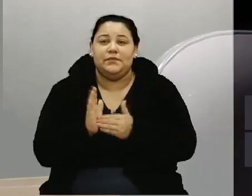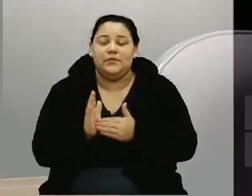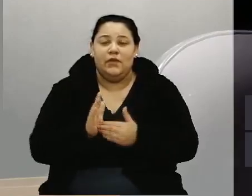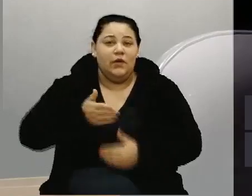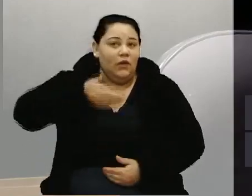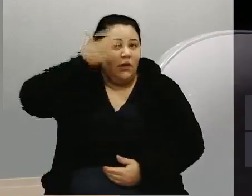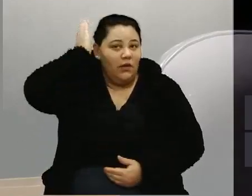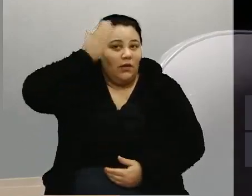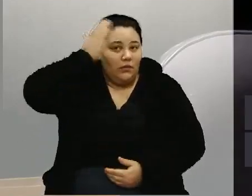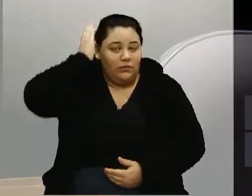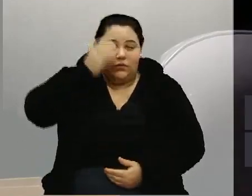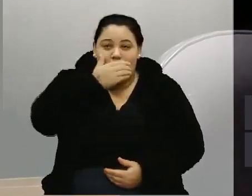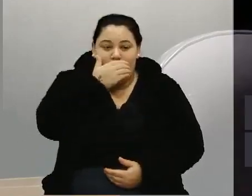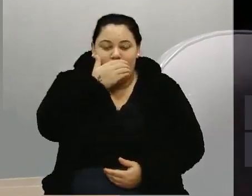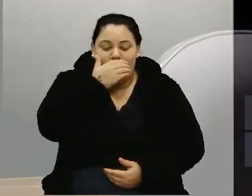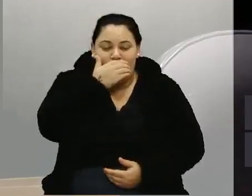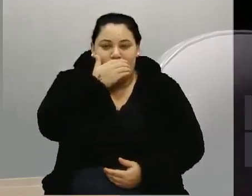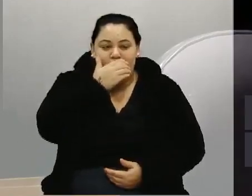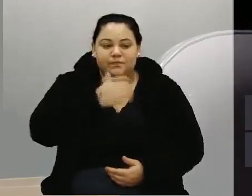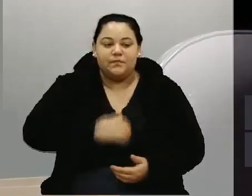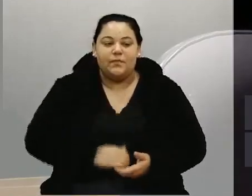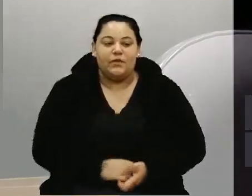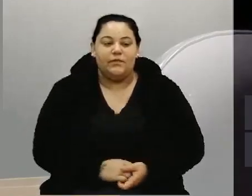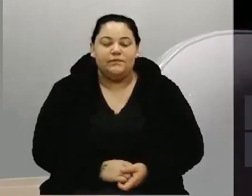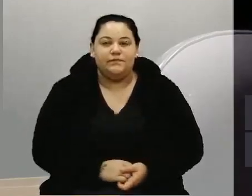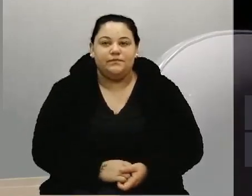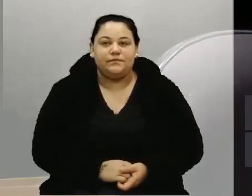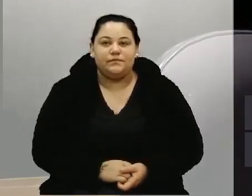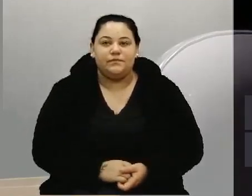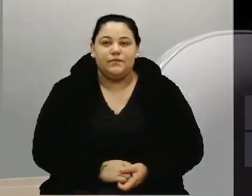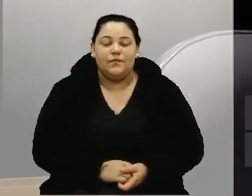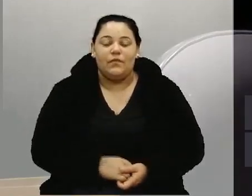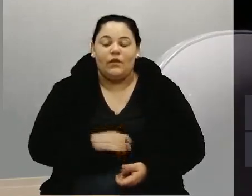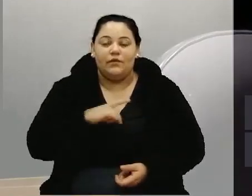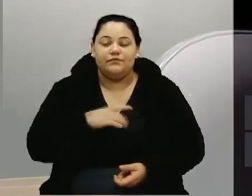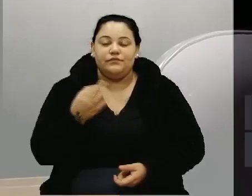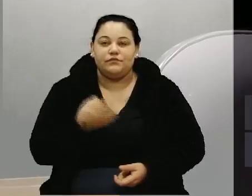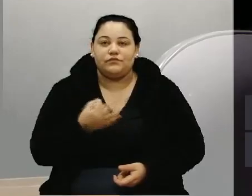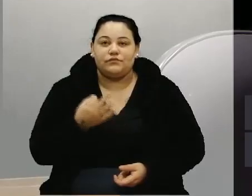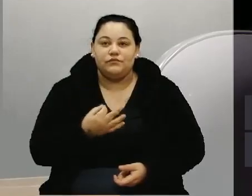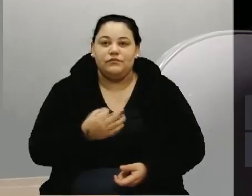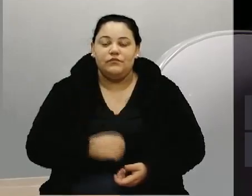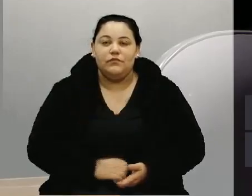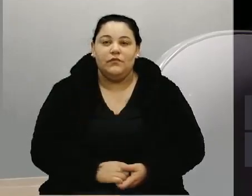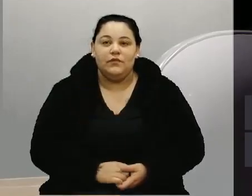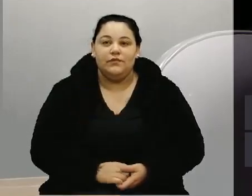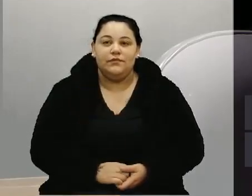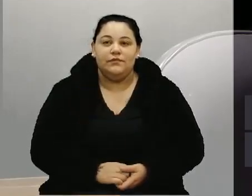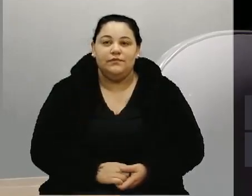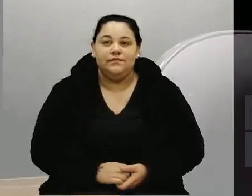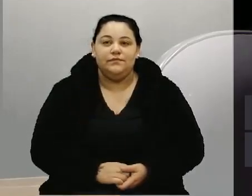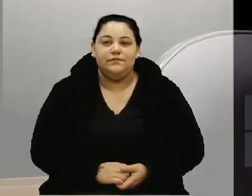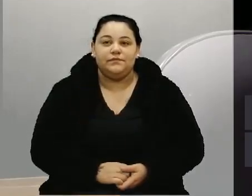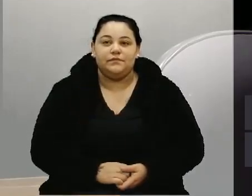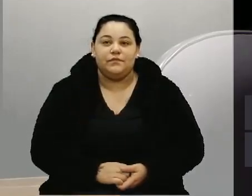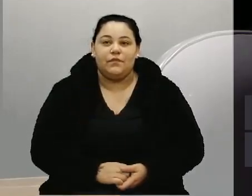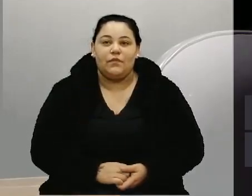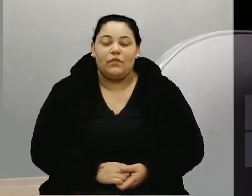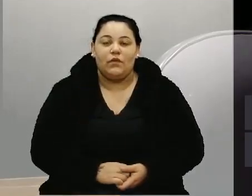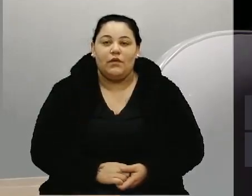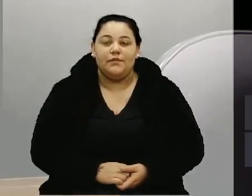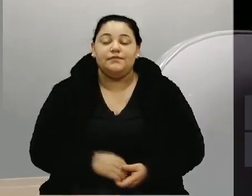e, infelizmente, parou. E tenho certeza que, se for eleita a